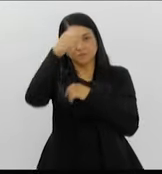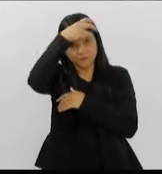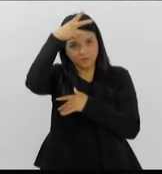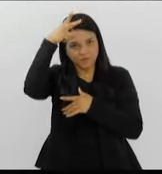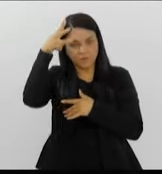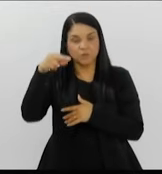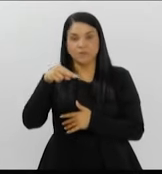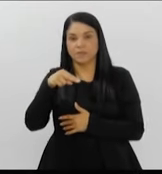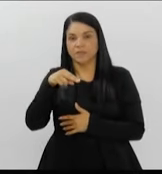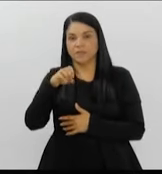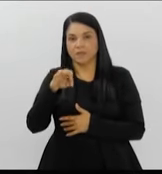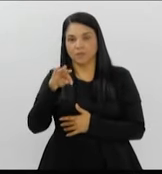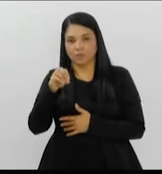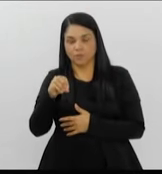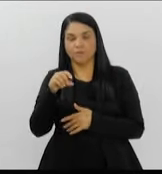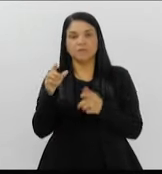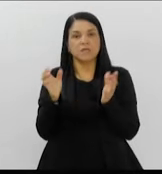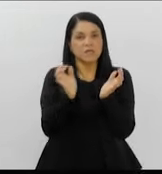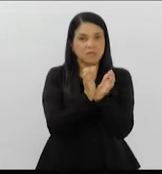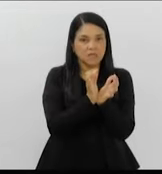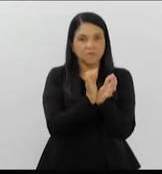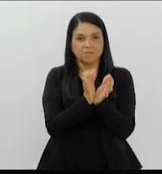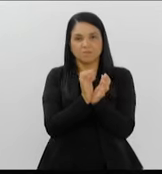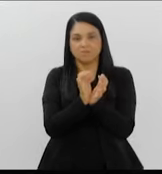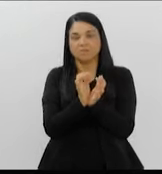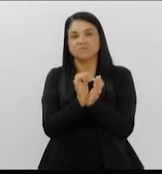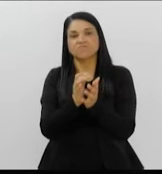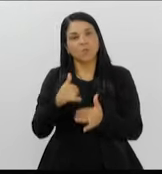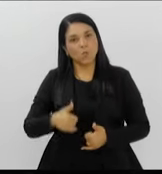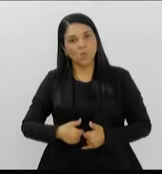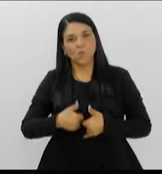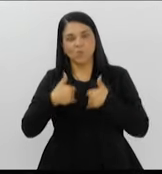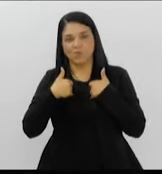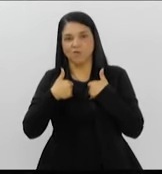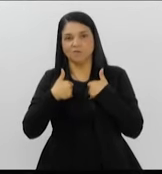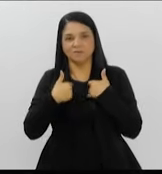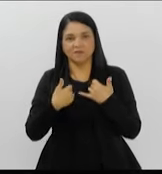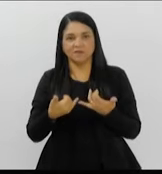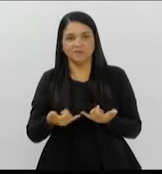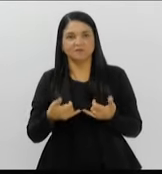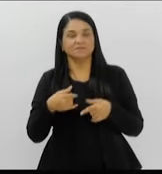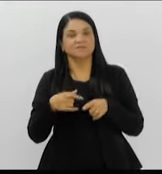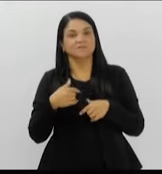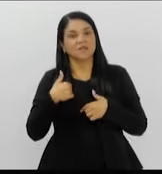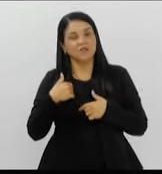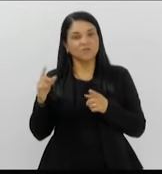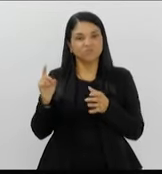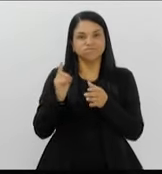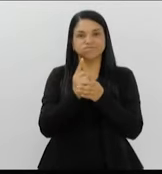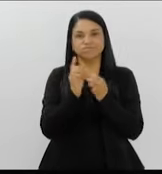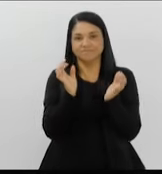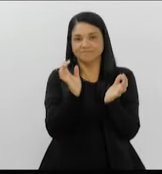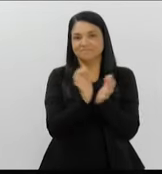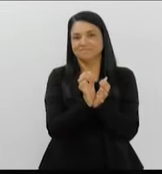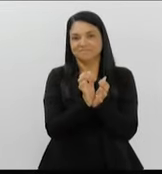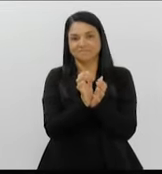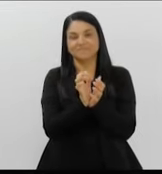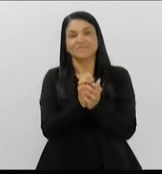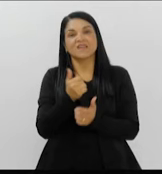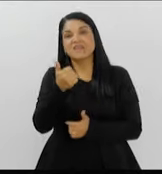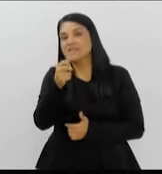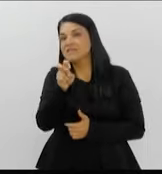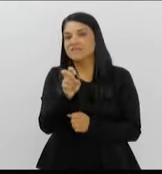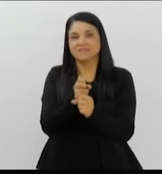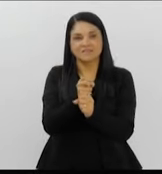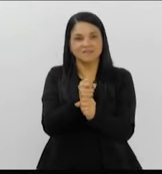e toda a sua equipe, e eu fico muito honrado, presidente Fred, porque eu fiz parte dessa equipe por mais de 15